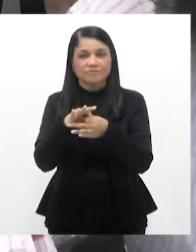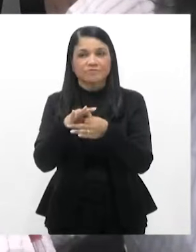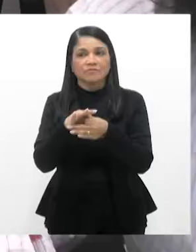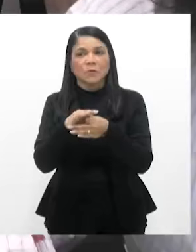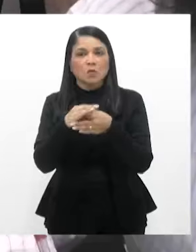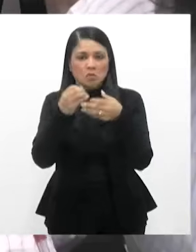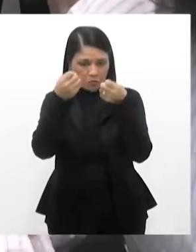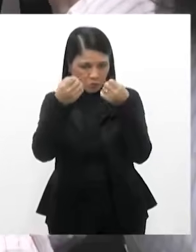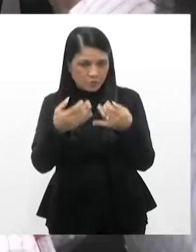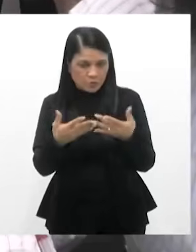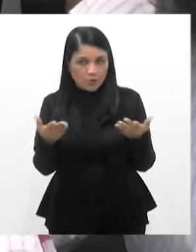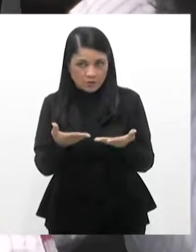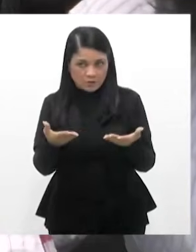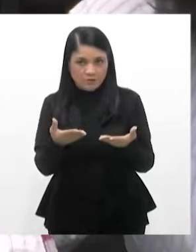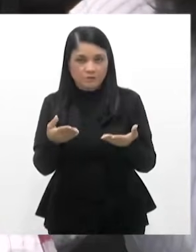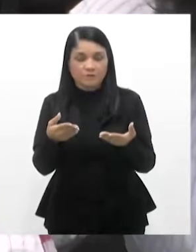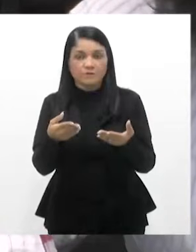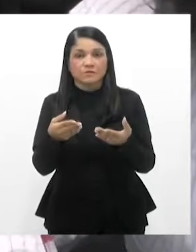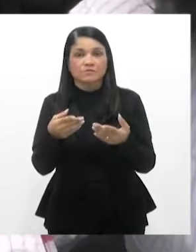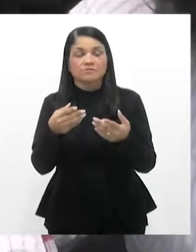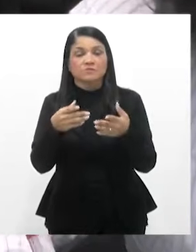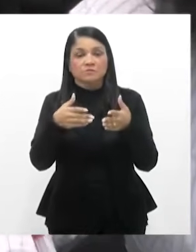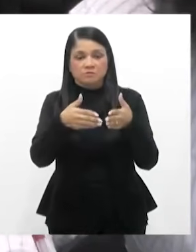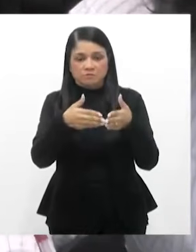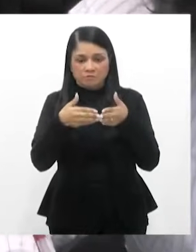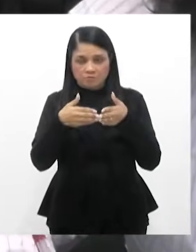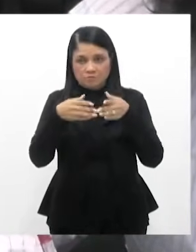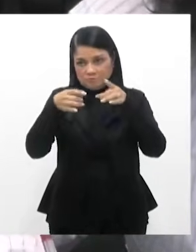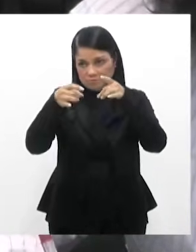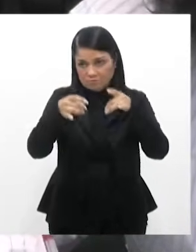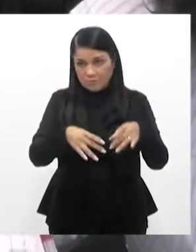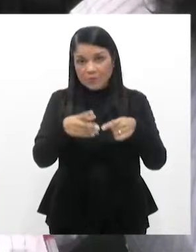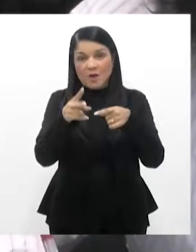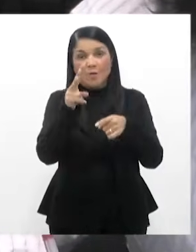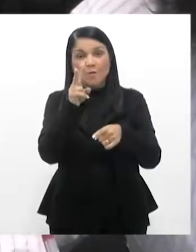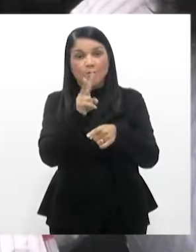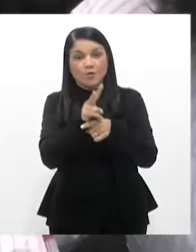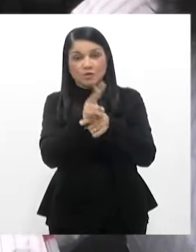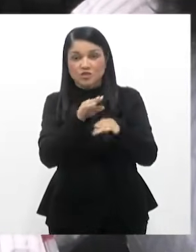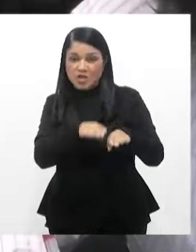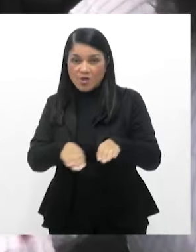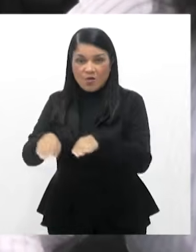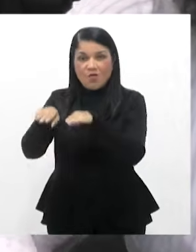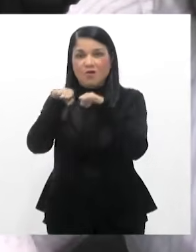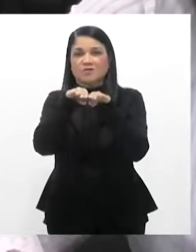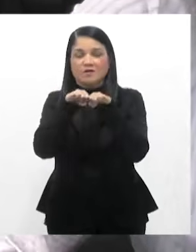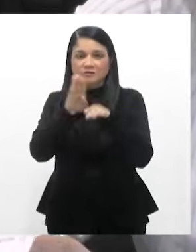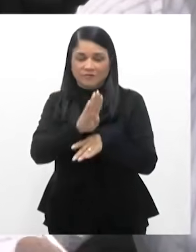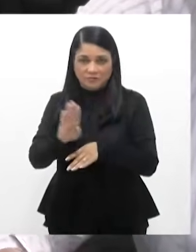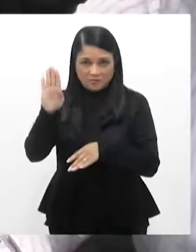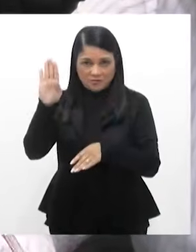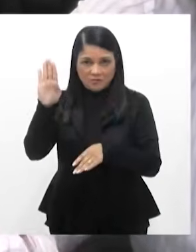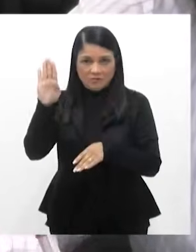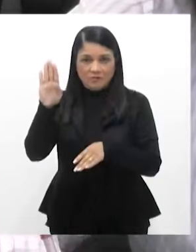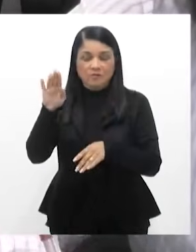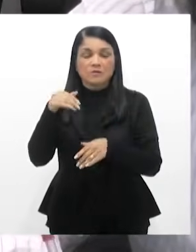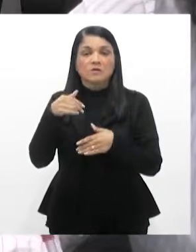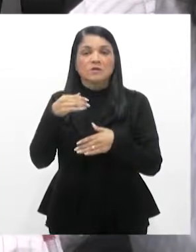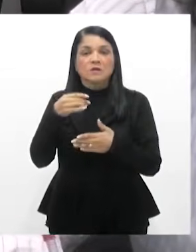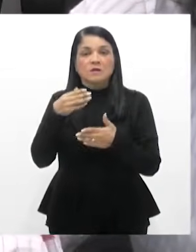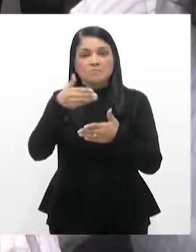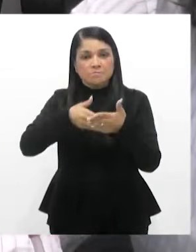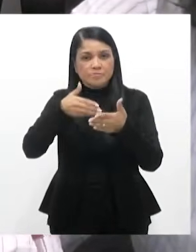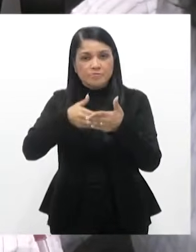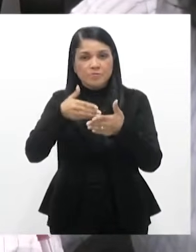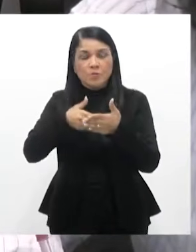Né? A desincompatibilização existe, como já colocado, para proteger essa igualdade de condições, impedir o uso indevido de uma